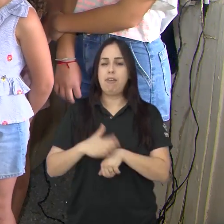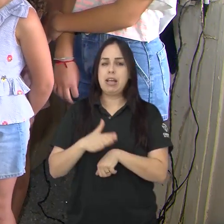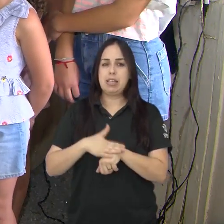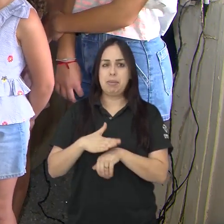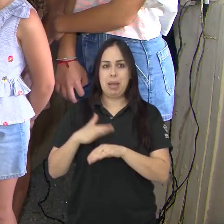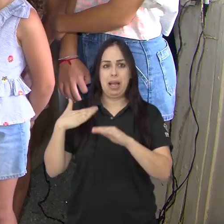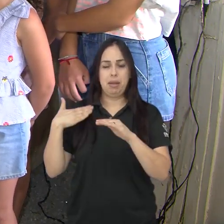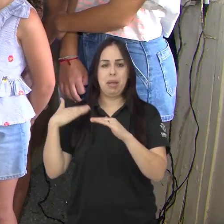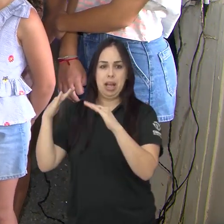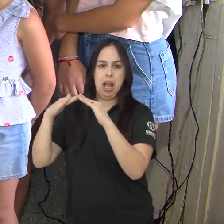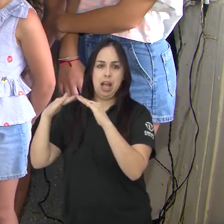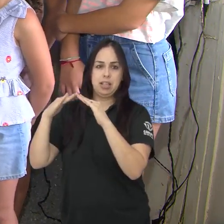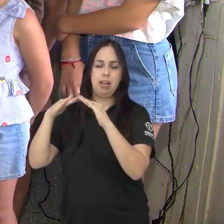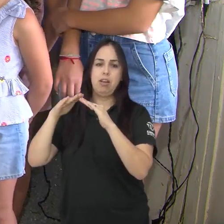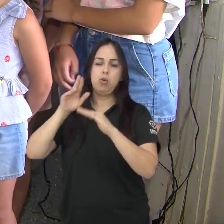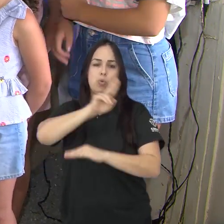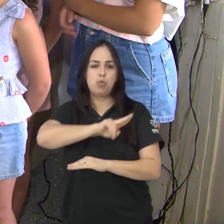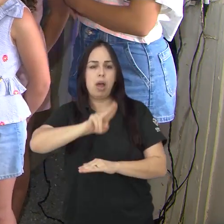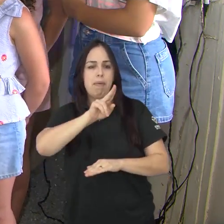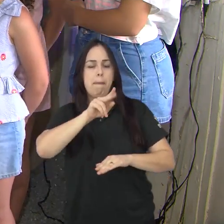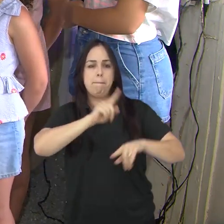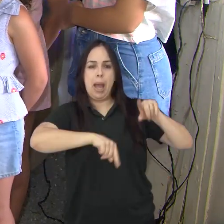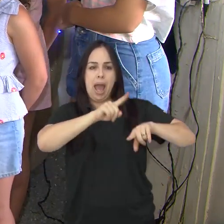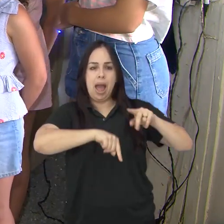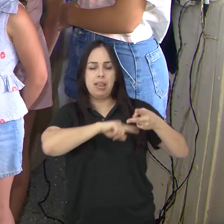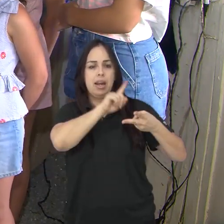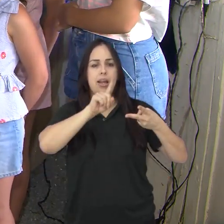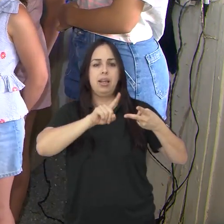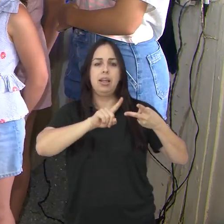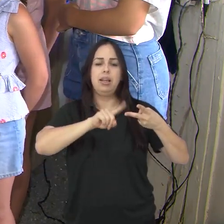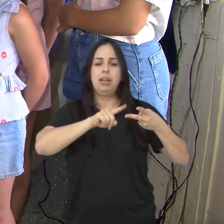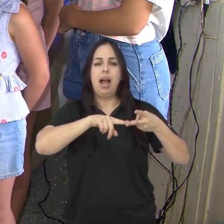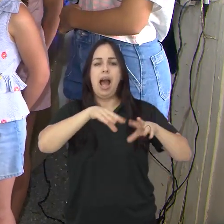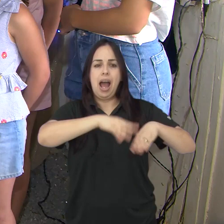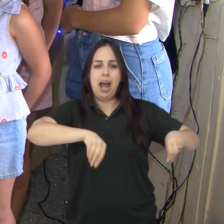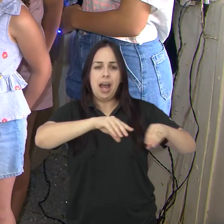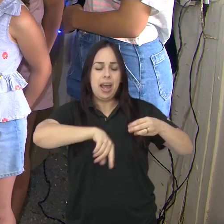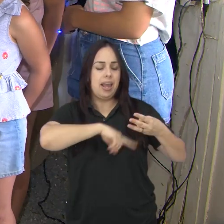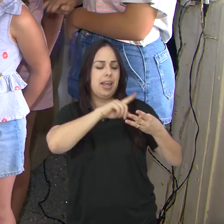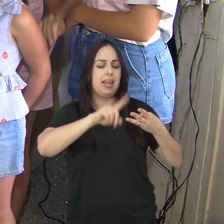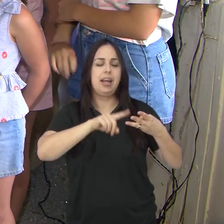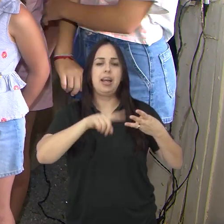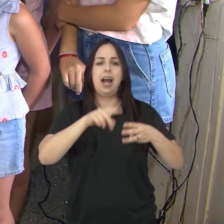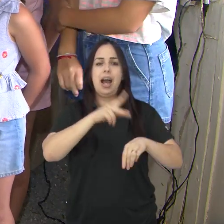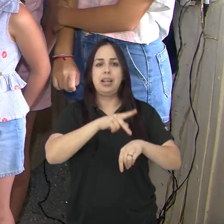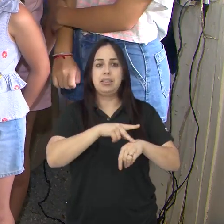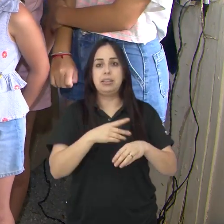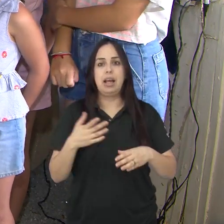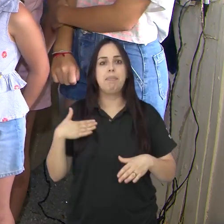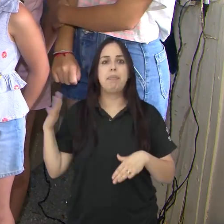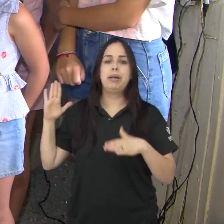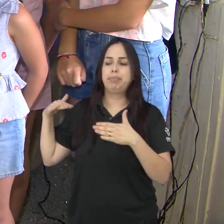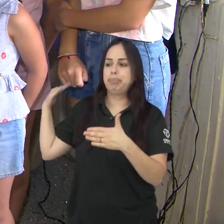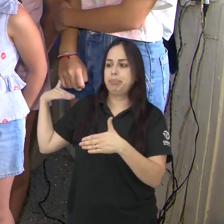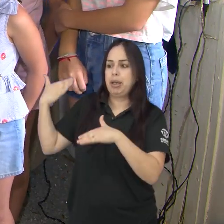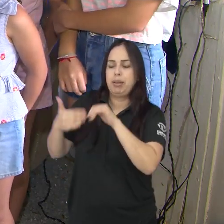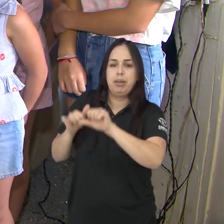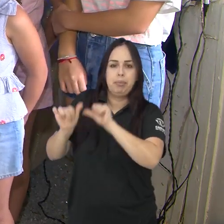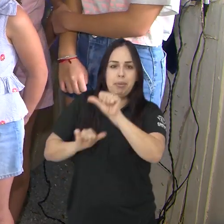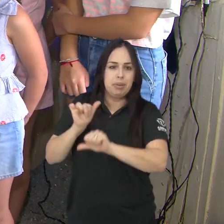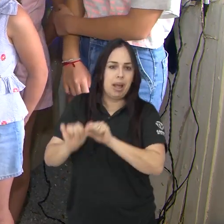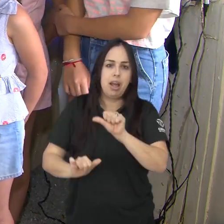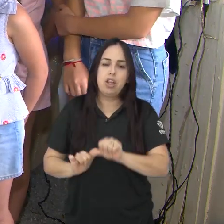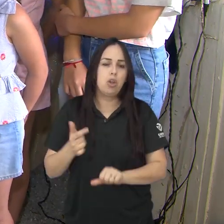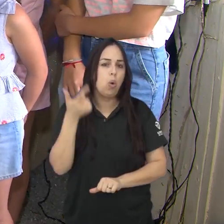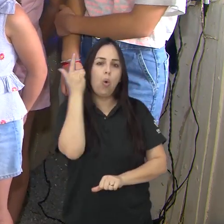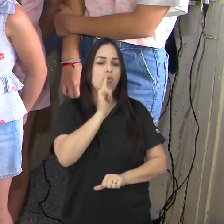fazia também na minha casa com pedra, areia, tudo. Depois o tempo foi passando, eu não tenho muita chance de sair agora, pegar